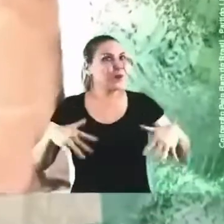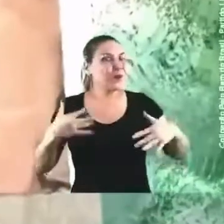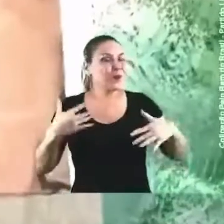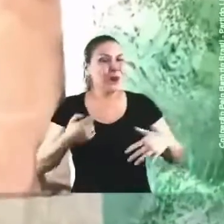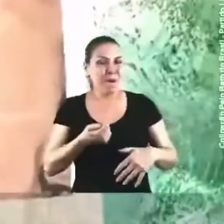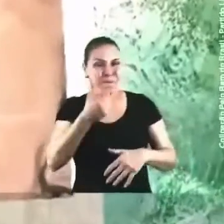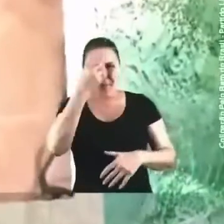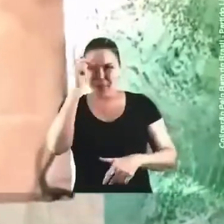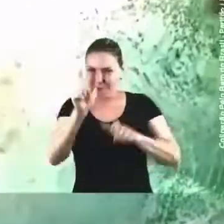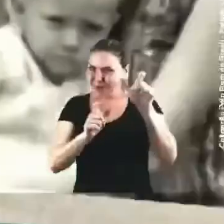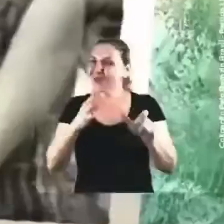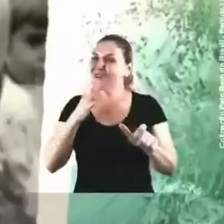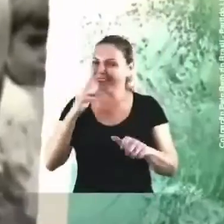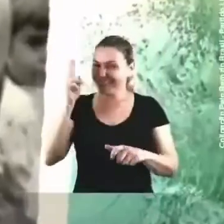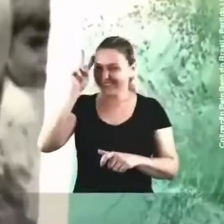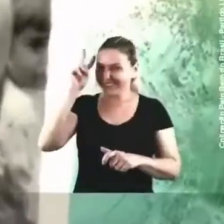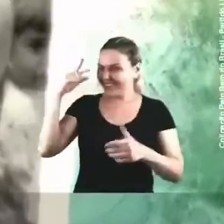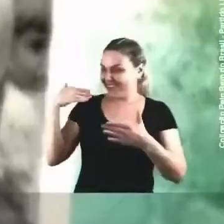Ergue teus braços.